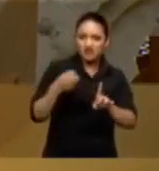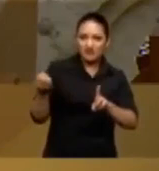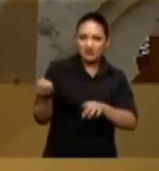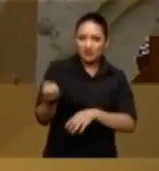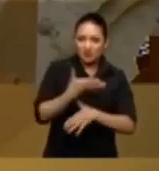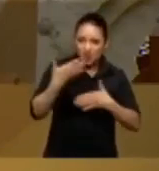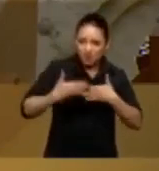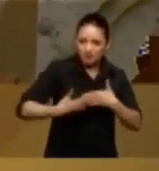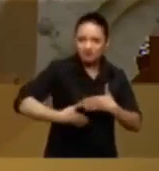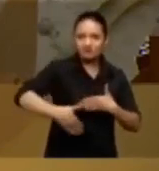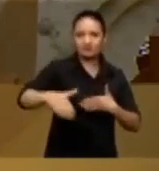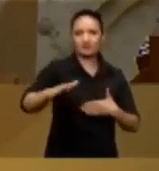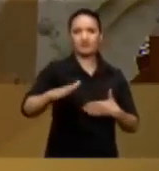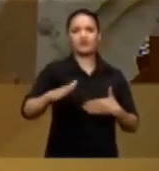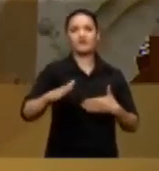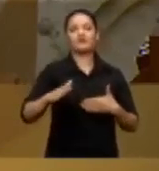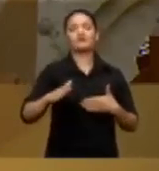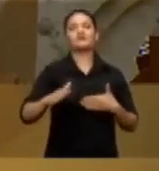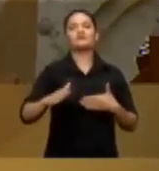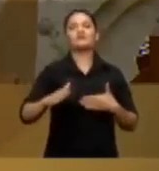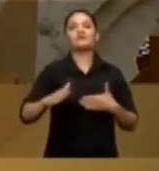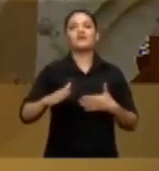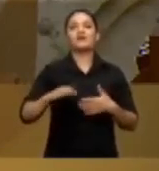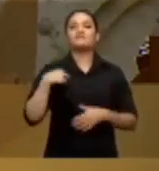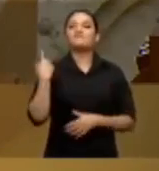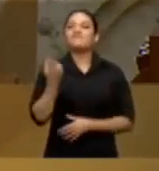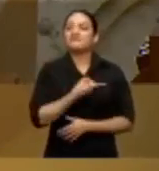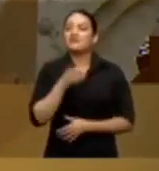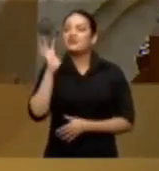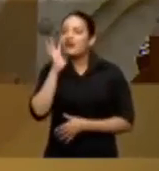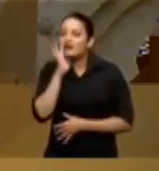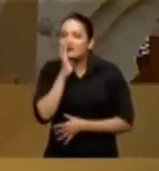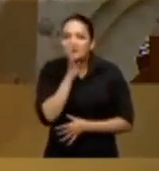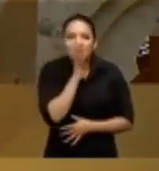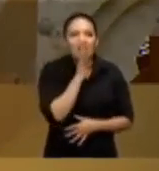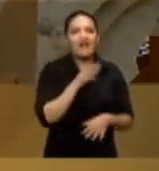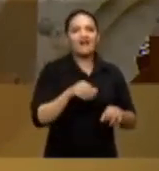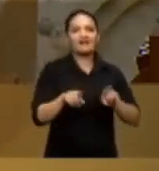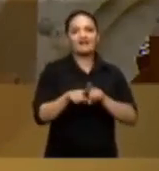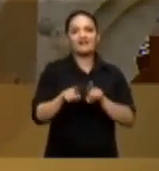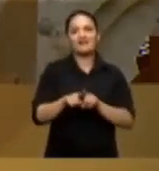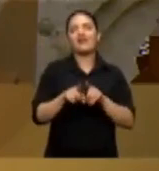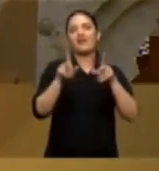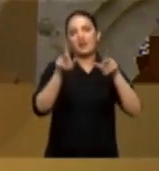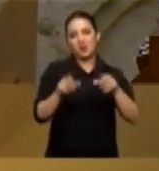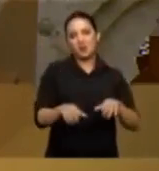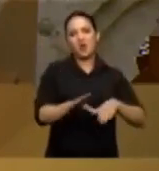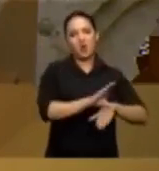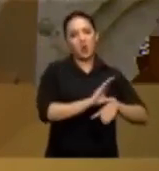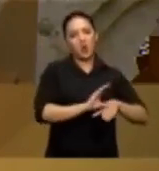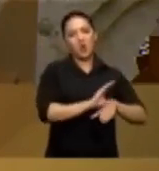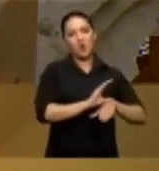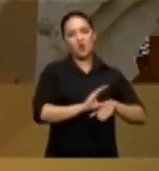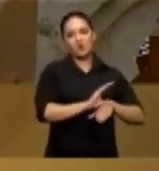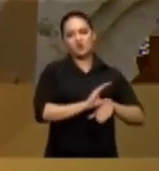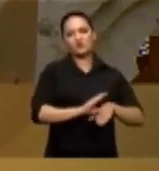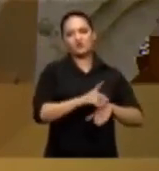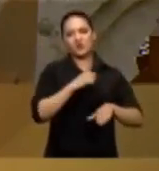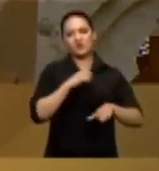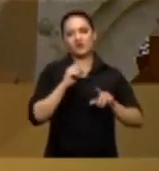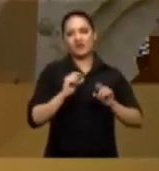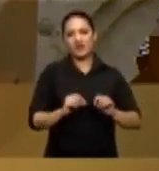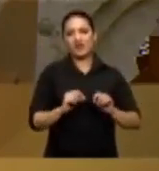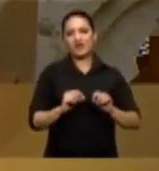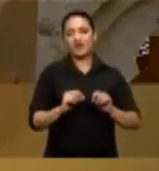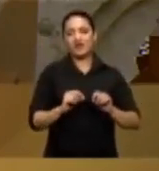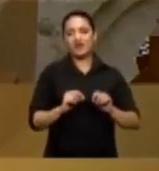com novas obras a serem tão admiradas quanto a Constituição Federal anotada de autoria de